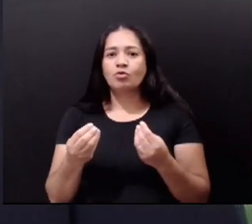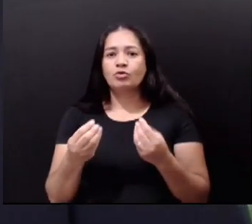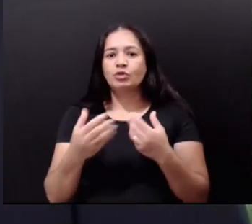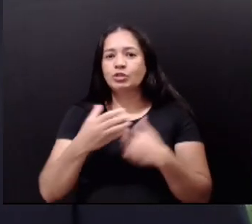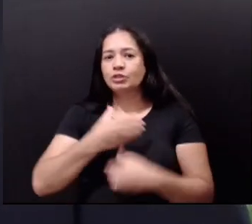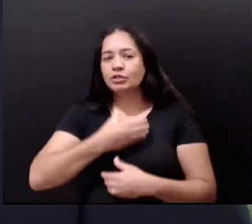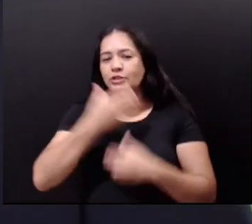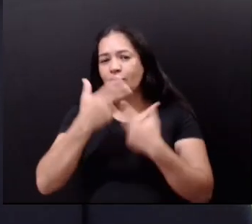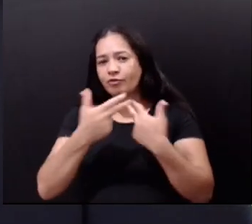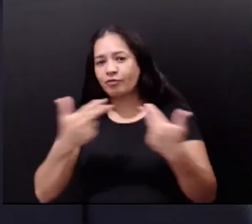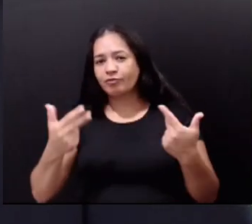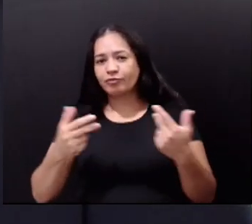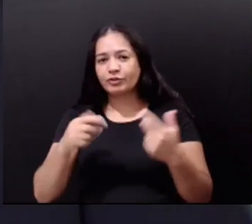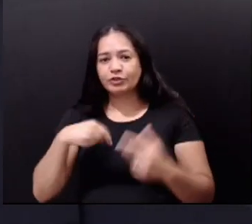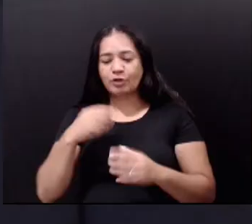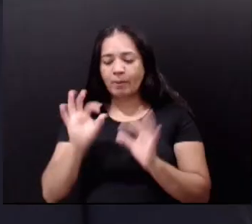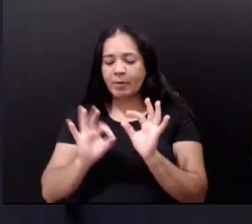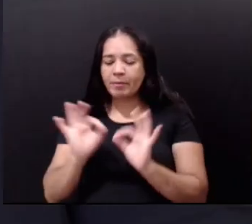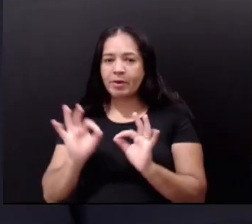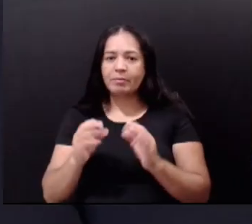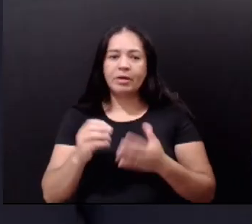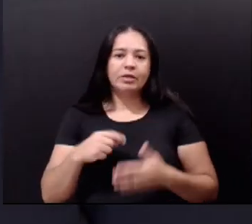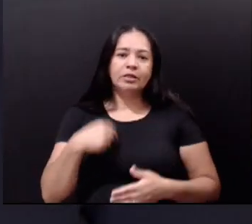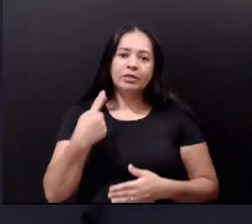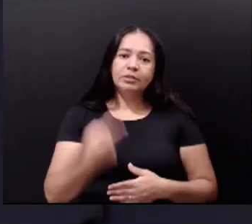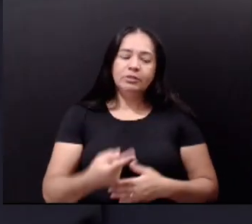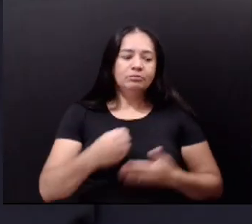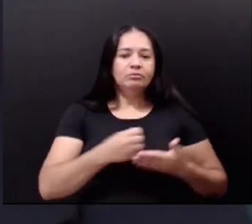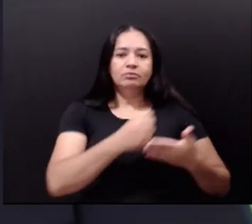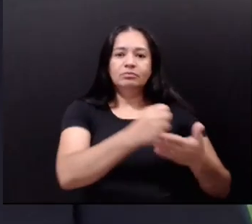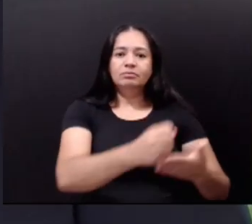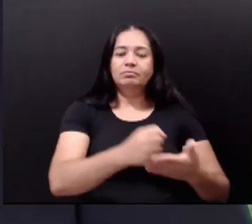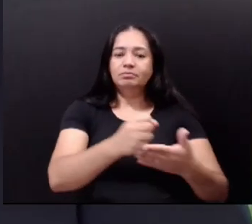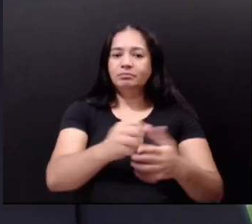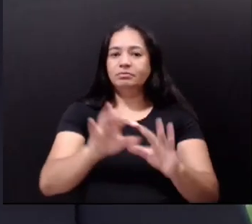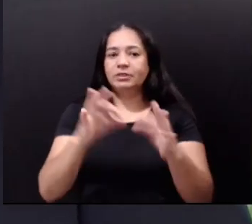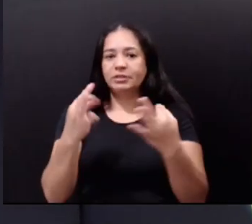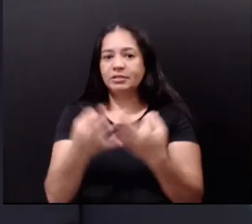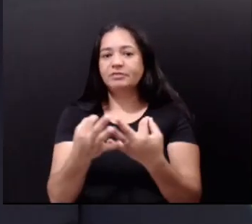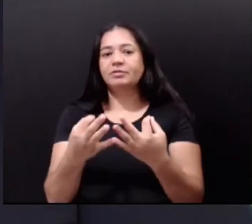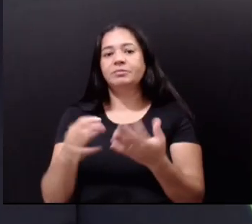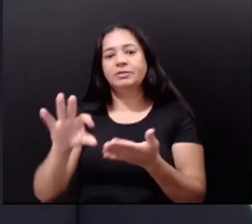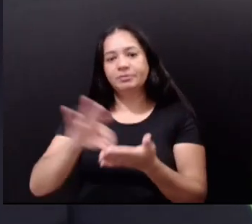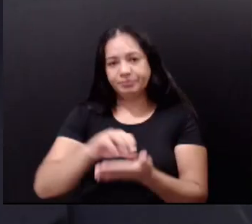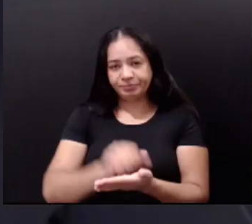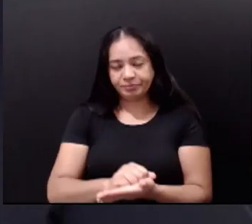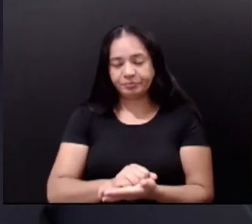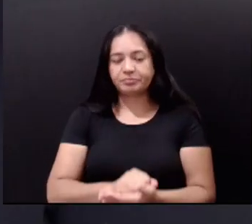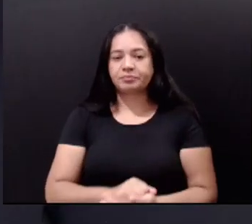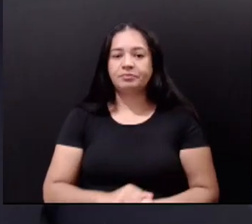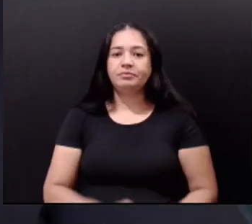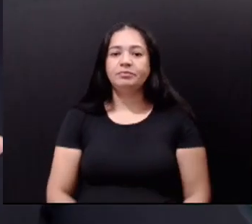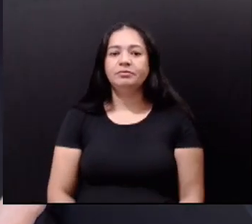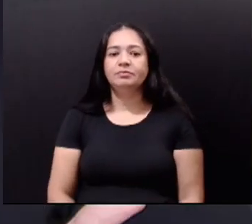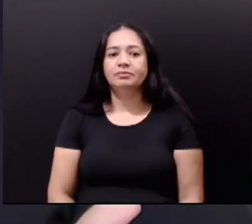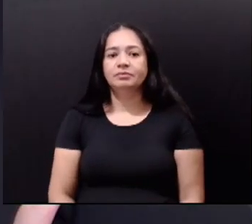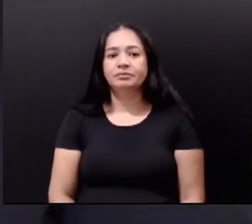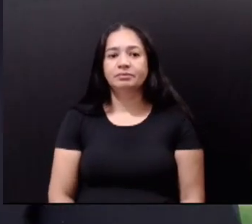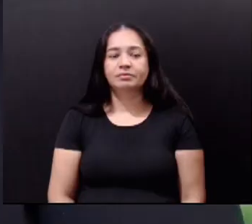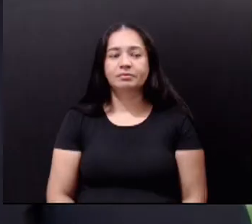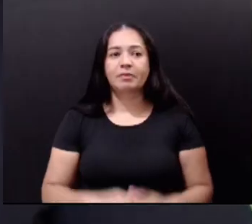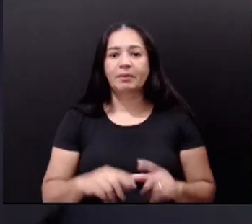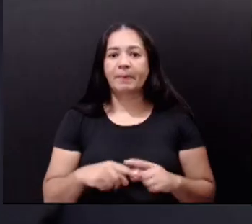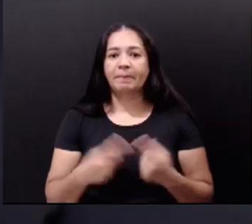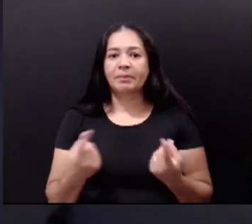e distribui conforme a necessidade das pessoas que a gente consegue, né, suprir um pouco disso. Mas talvez por